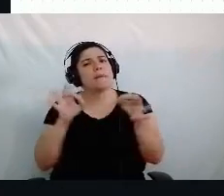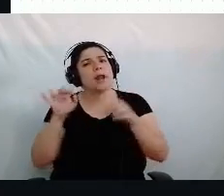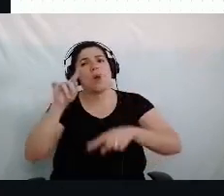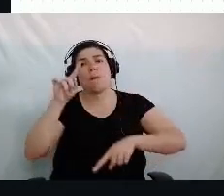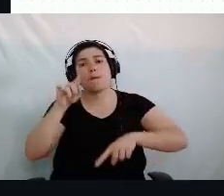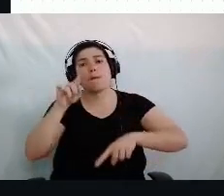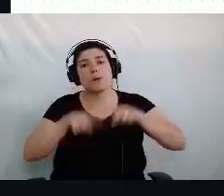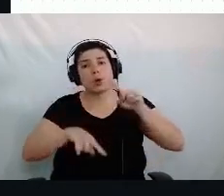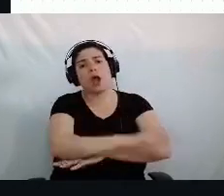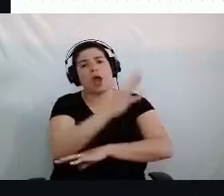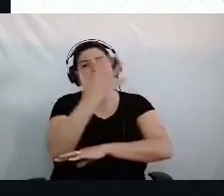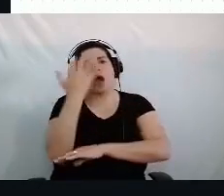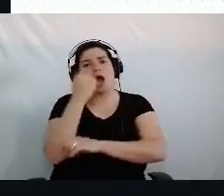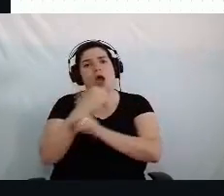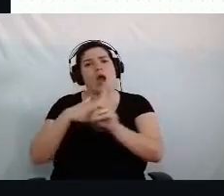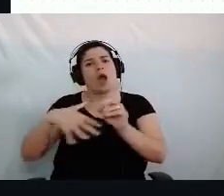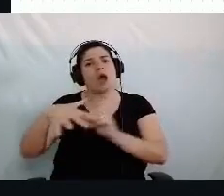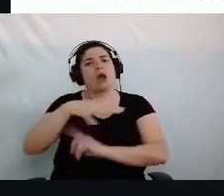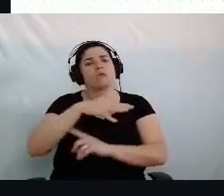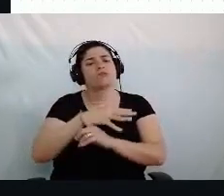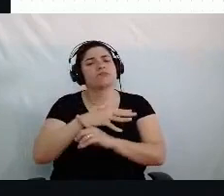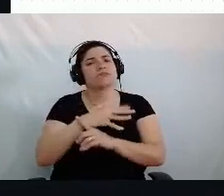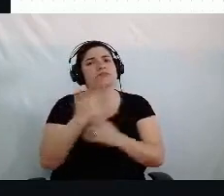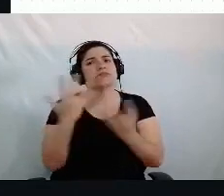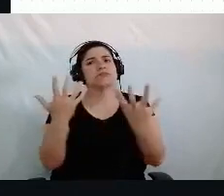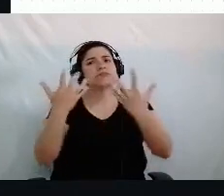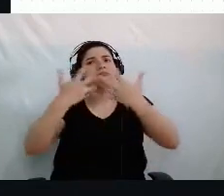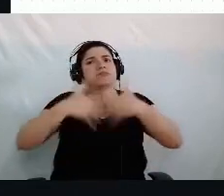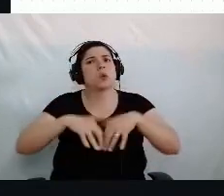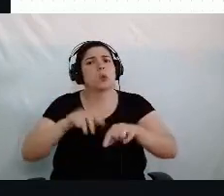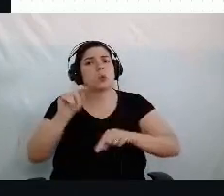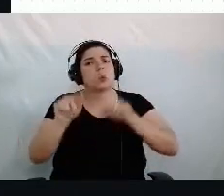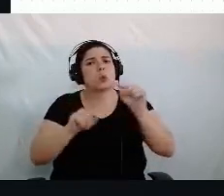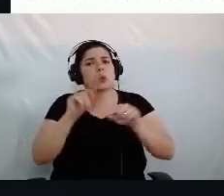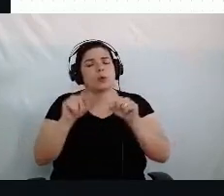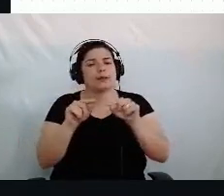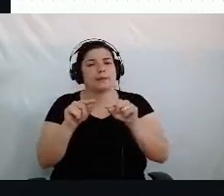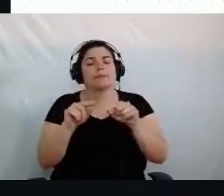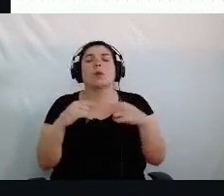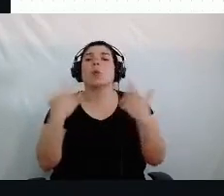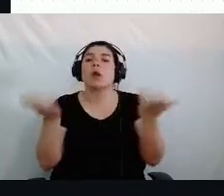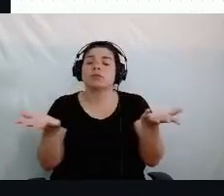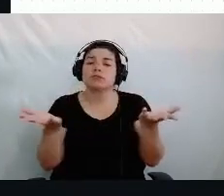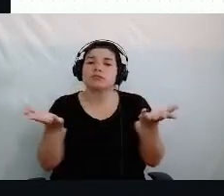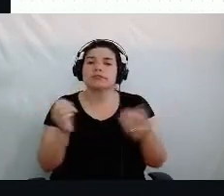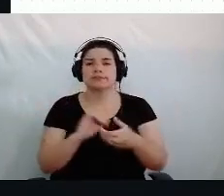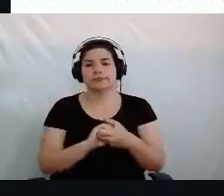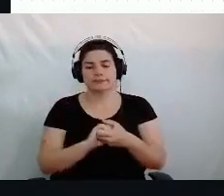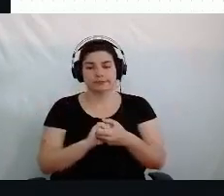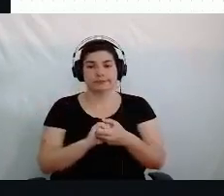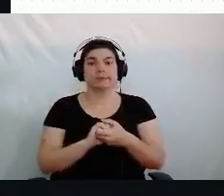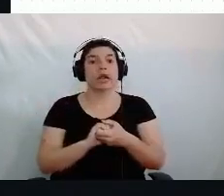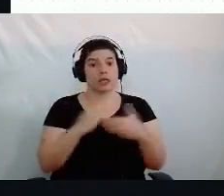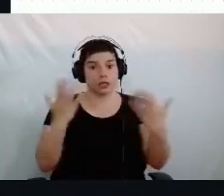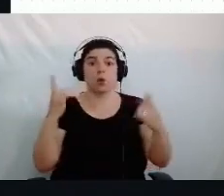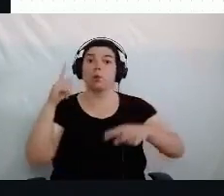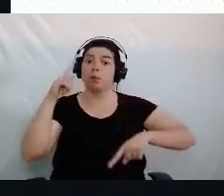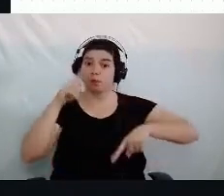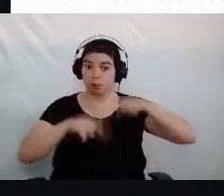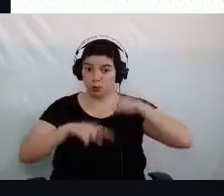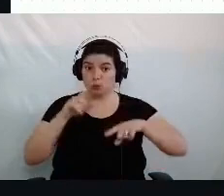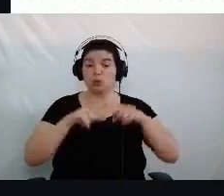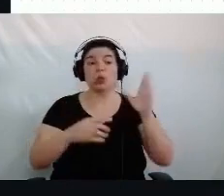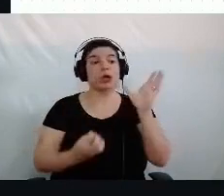socioambiental? Quais são as suas funcionalidades? Jô, quais eram? Então, o produto que nós estávamos